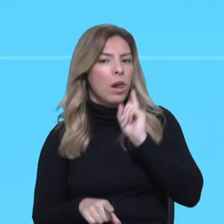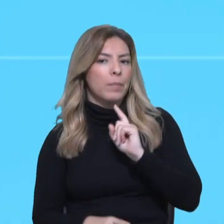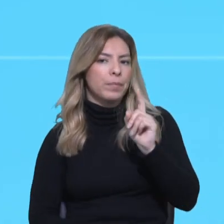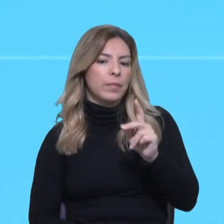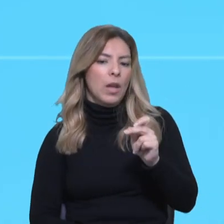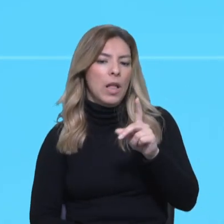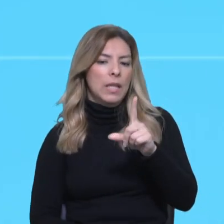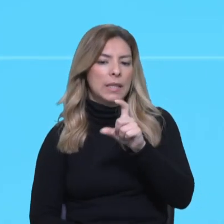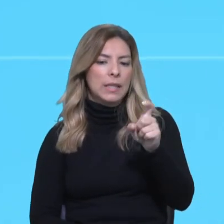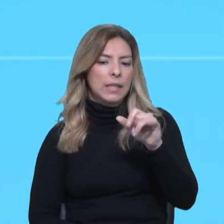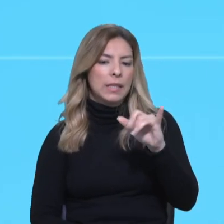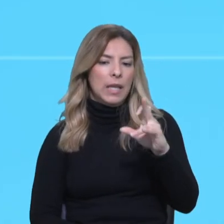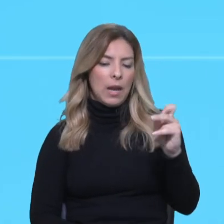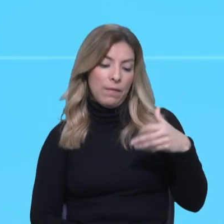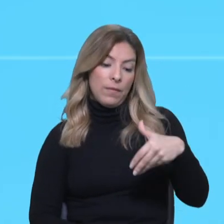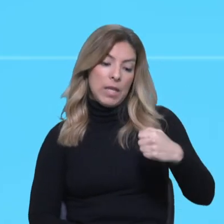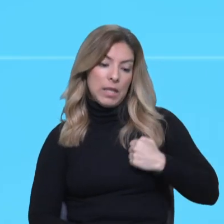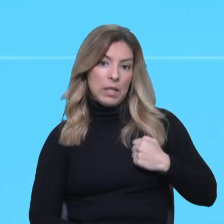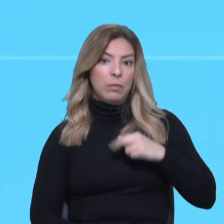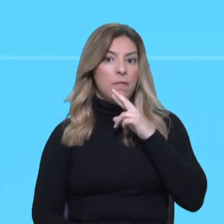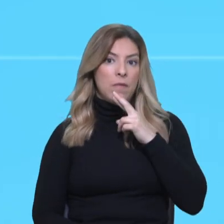jubileu que acontece este sábado em Fátima,